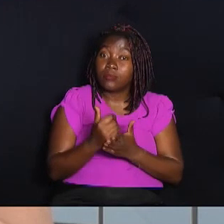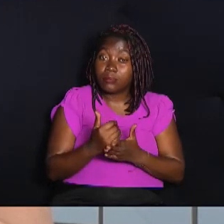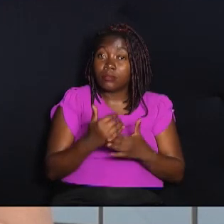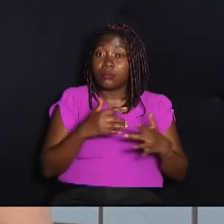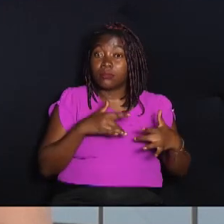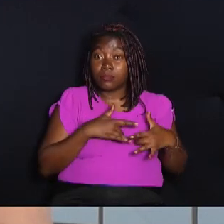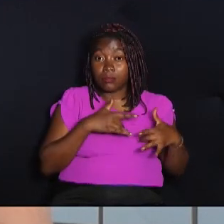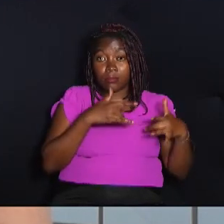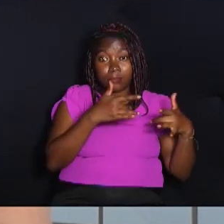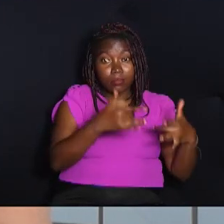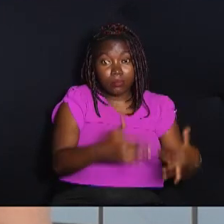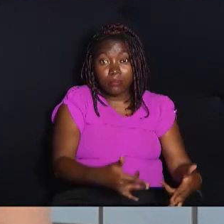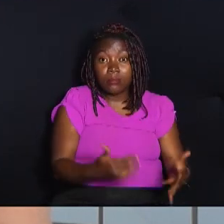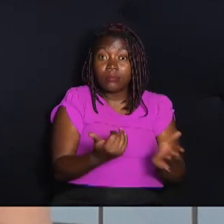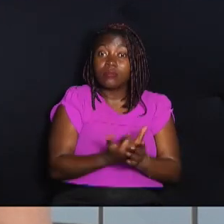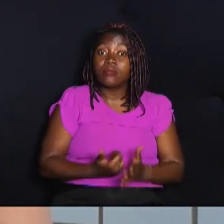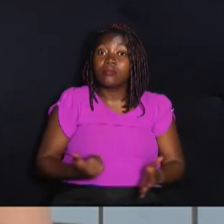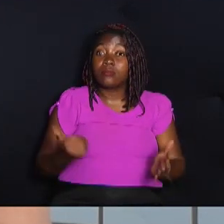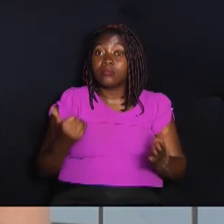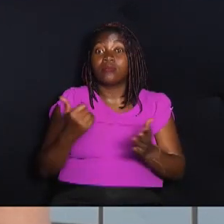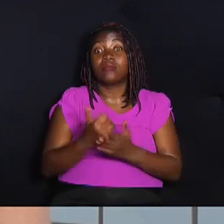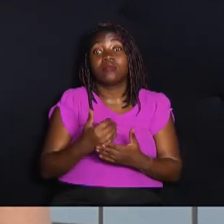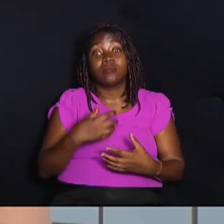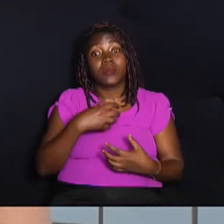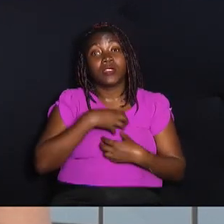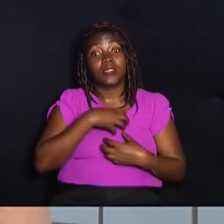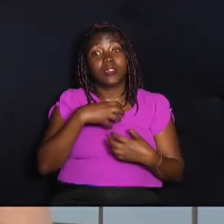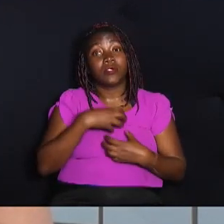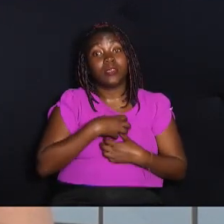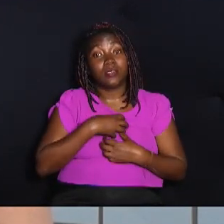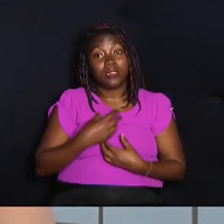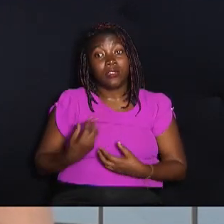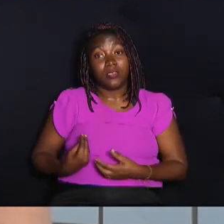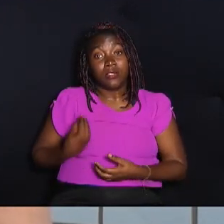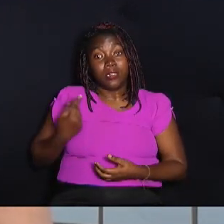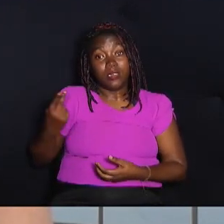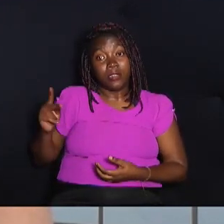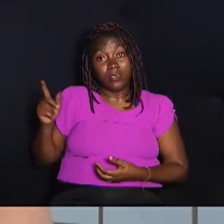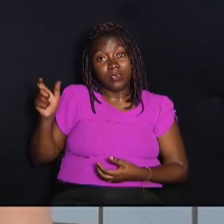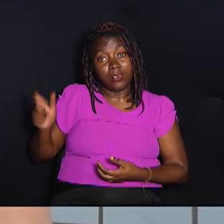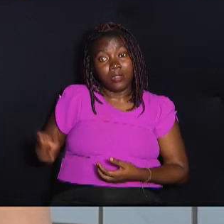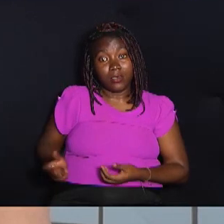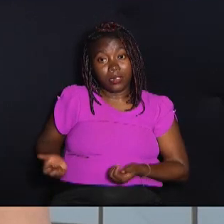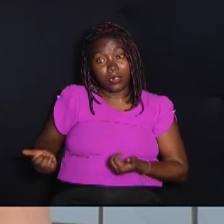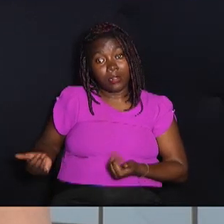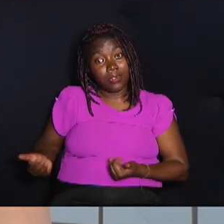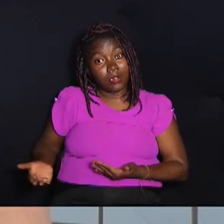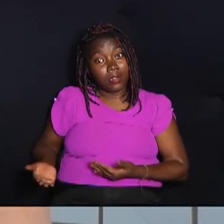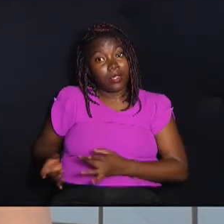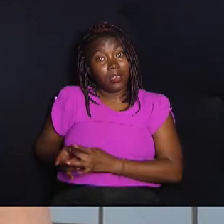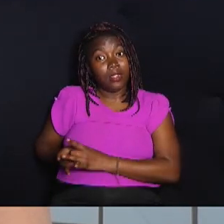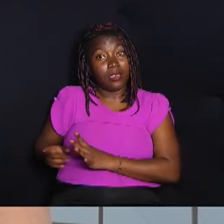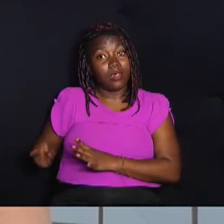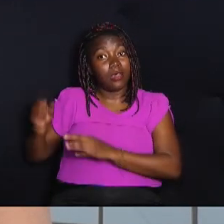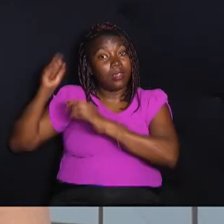isso aumenta o sentido de vida para aquele adolescente. Isso permite ele sonhar com o futuro, isso permite ele